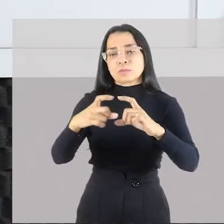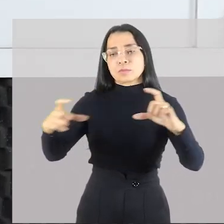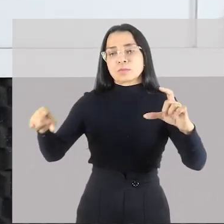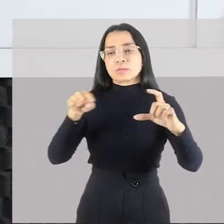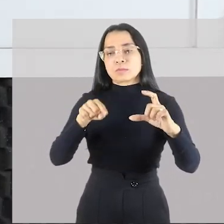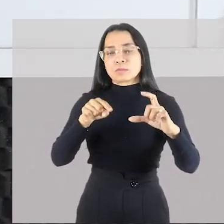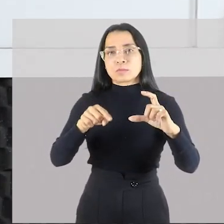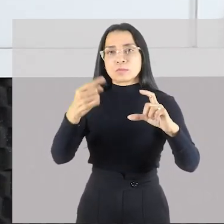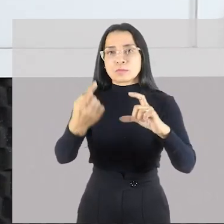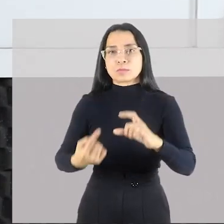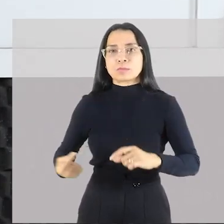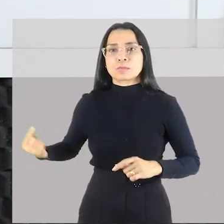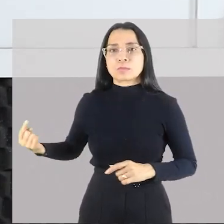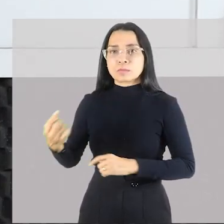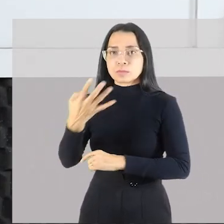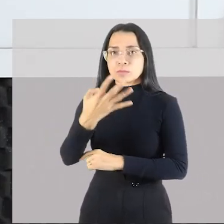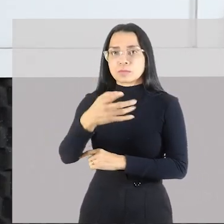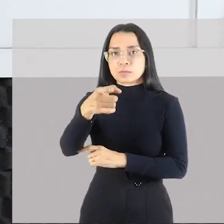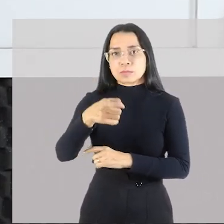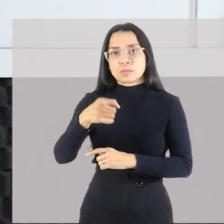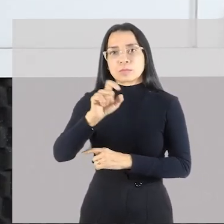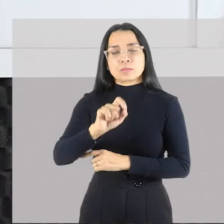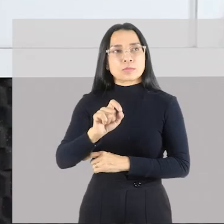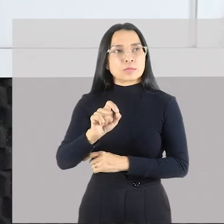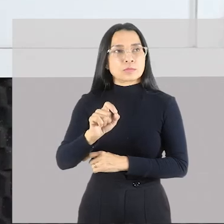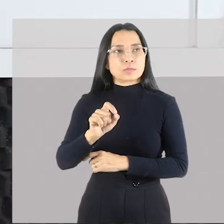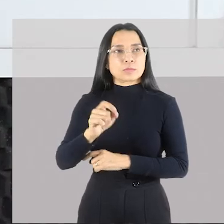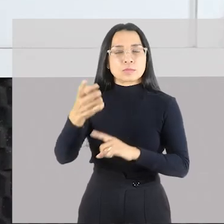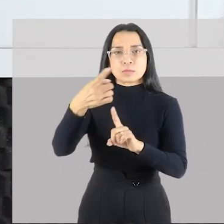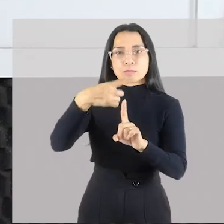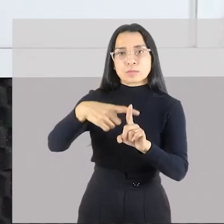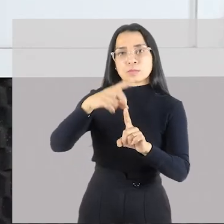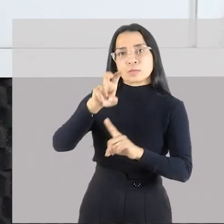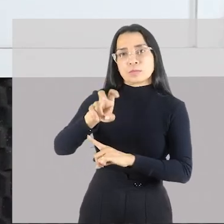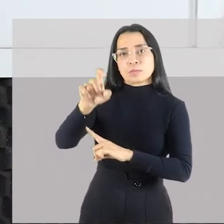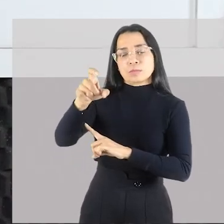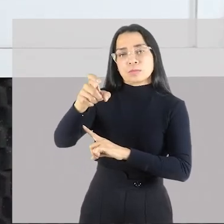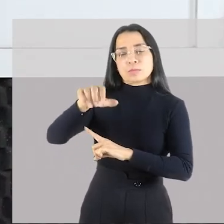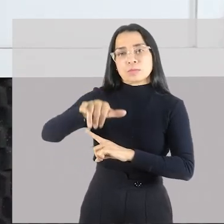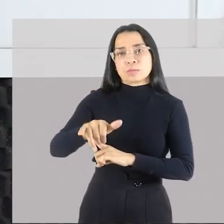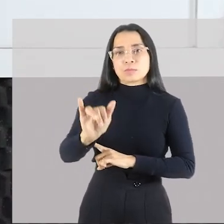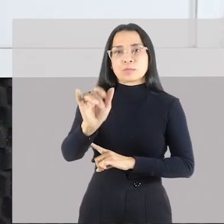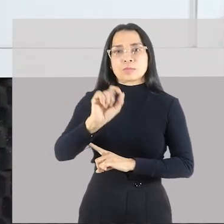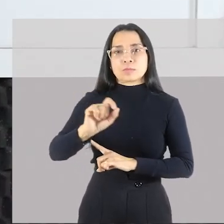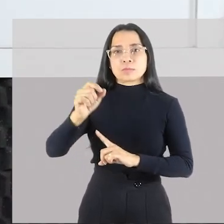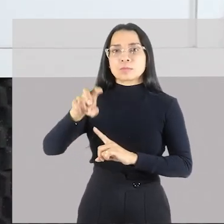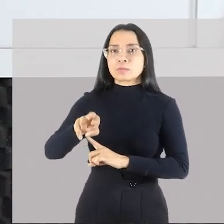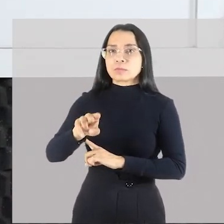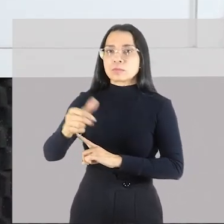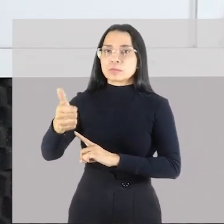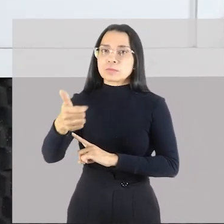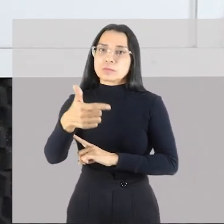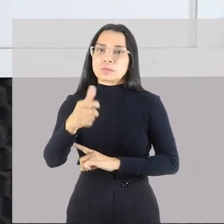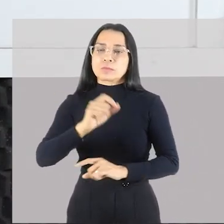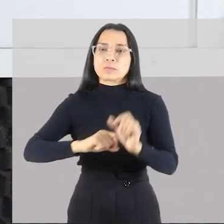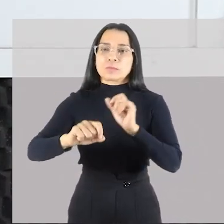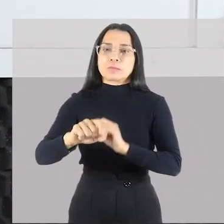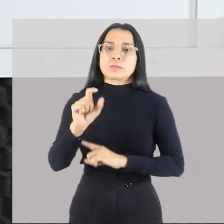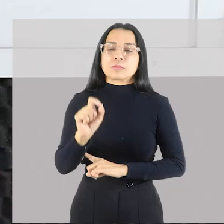equações. 4x mais 5y igual a 12.